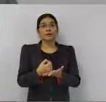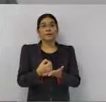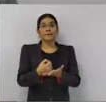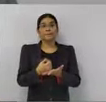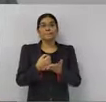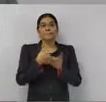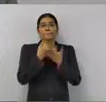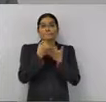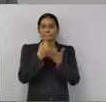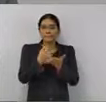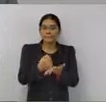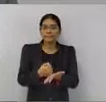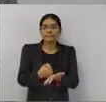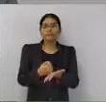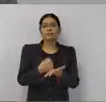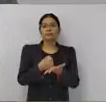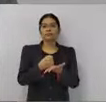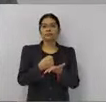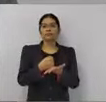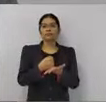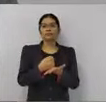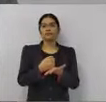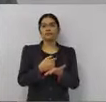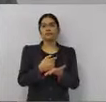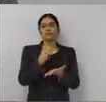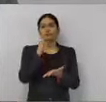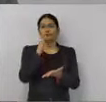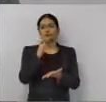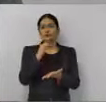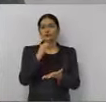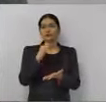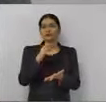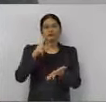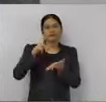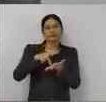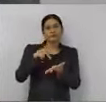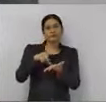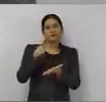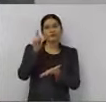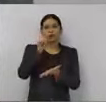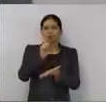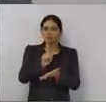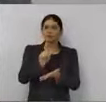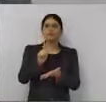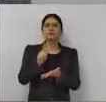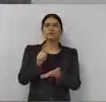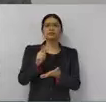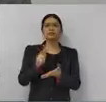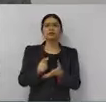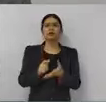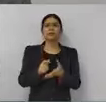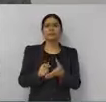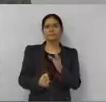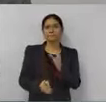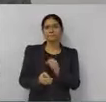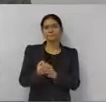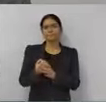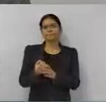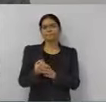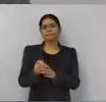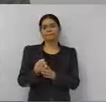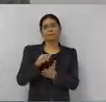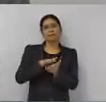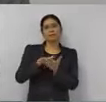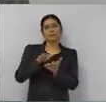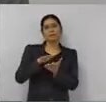que contribuem com a efetiva produção de água. Nós temos o projeto de redução de